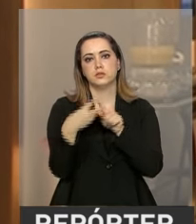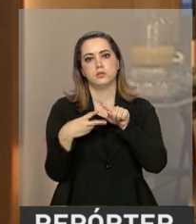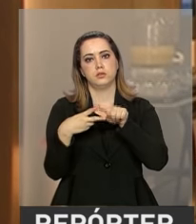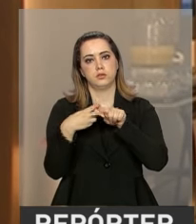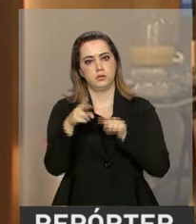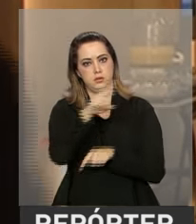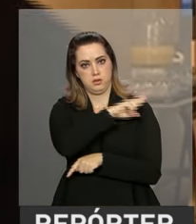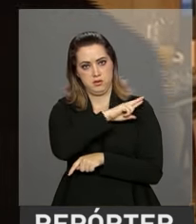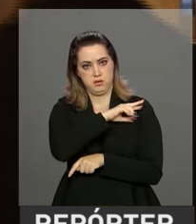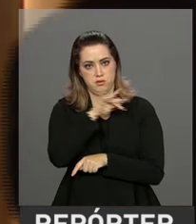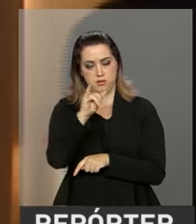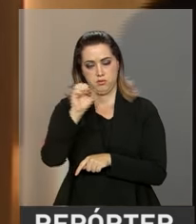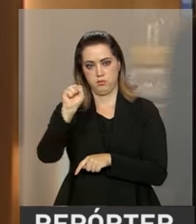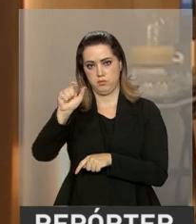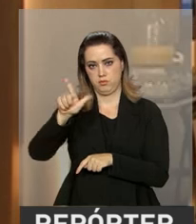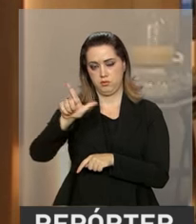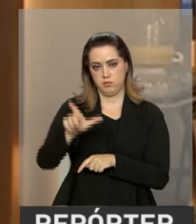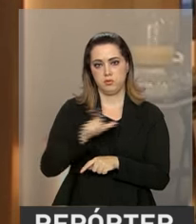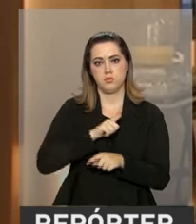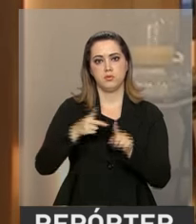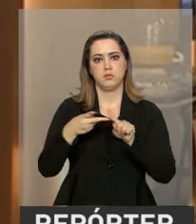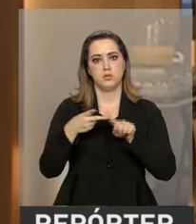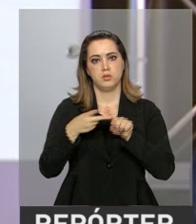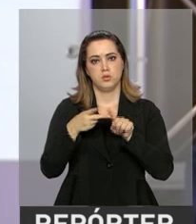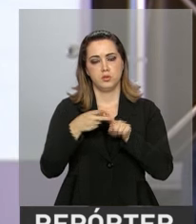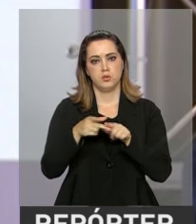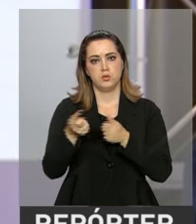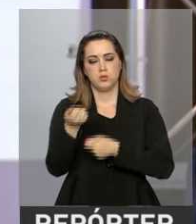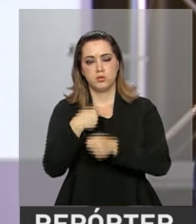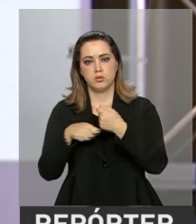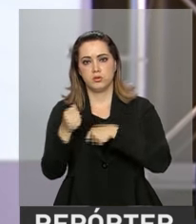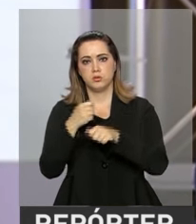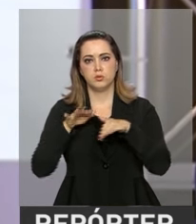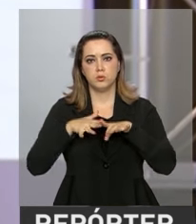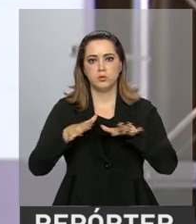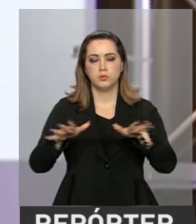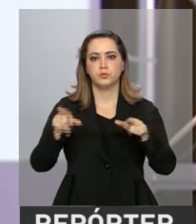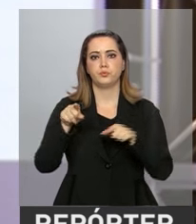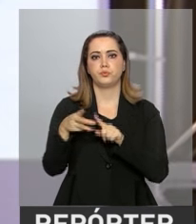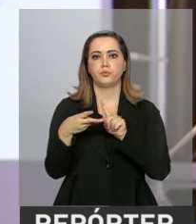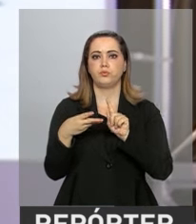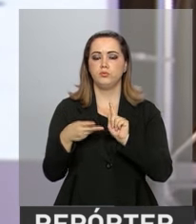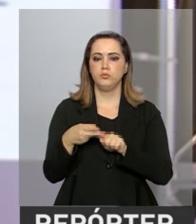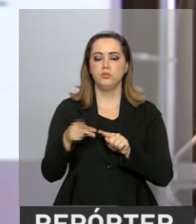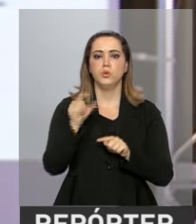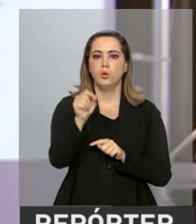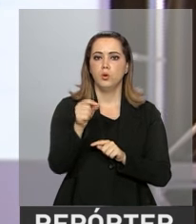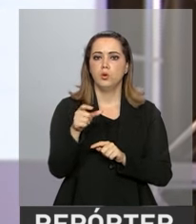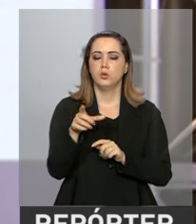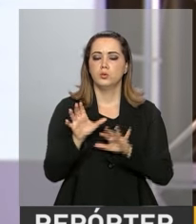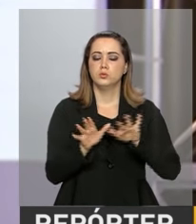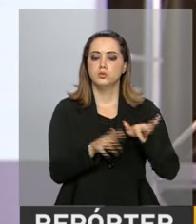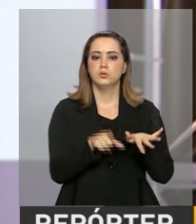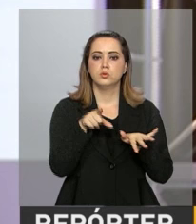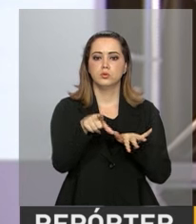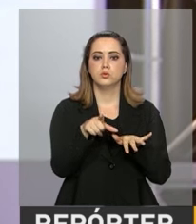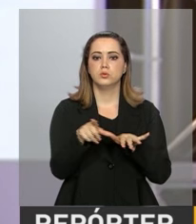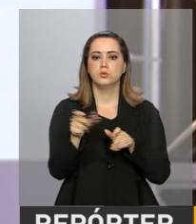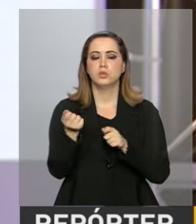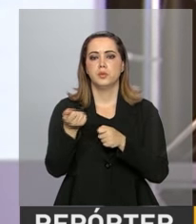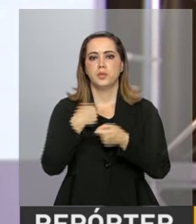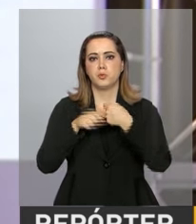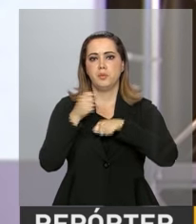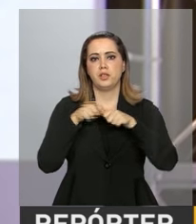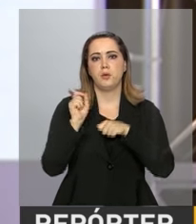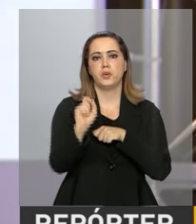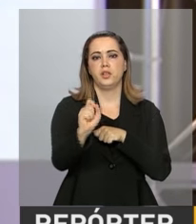fiscal, controle da inflação e câmbio flutuante, que o sistema financeiro nacional está bem capitalizado, líquido,